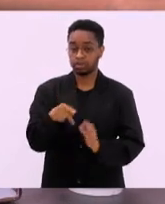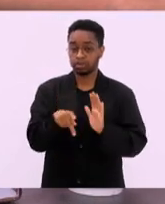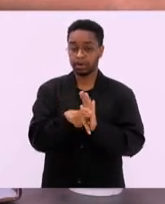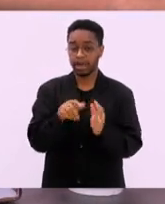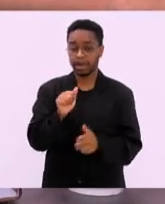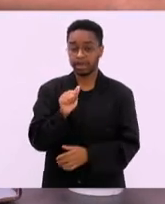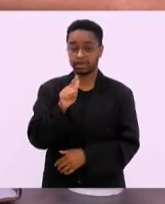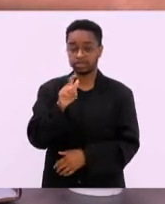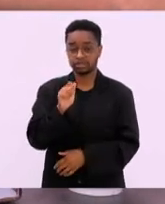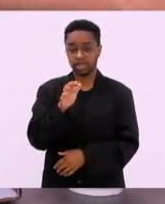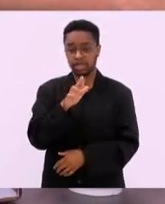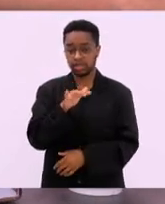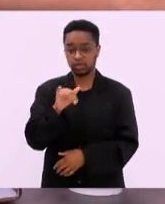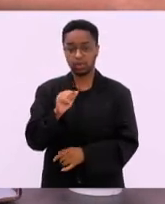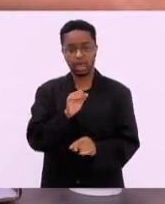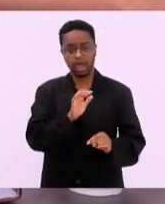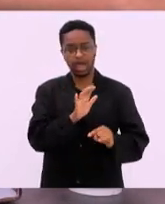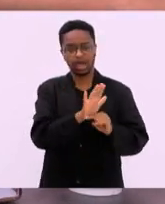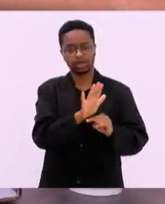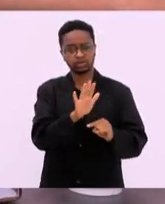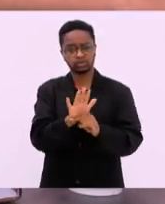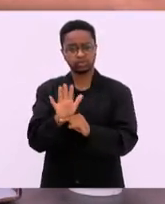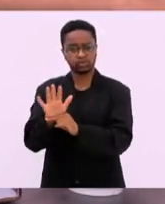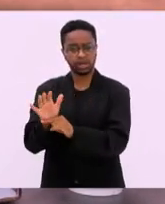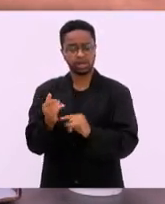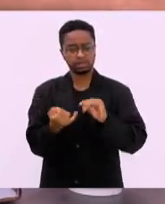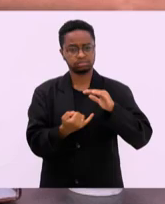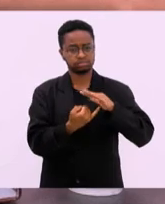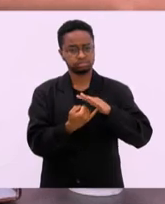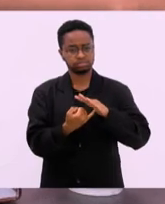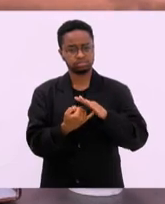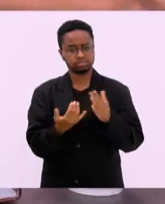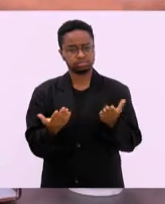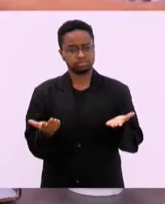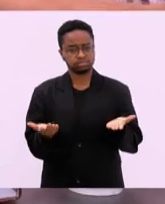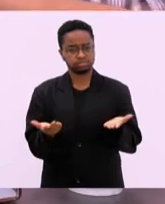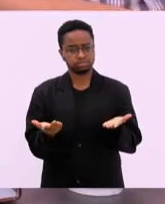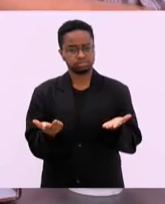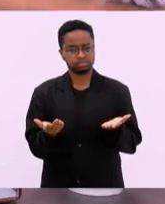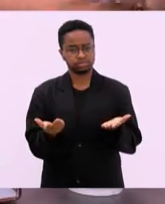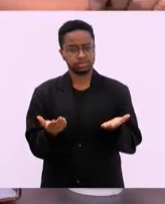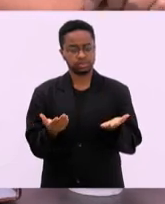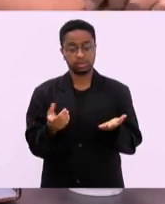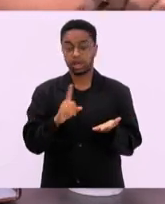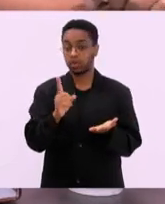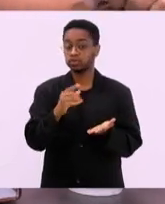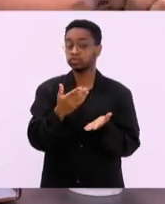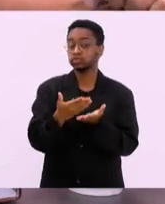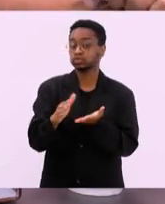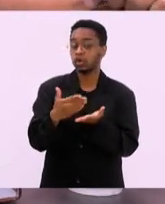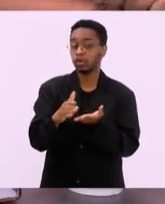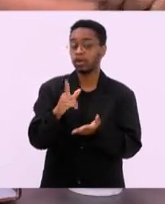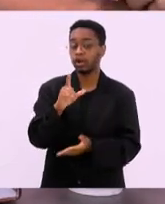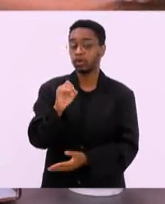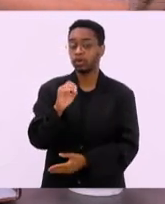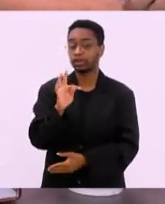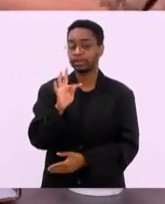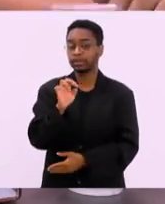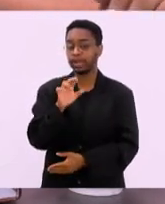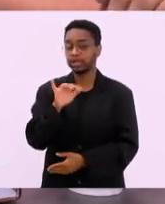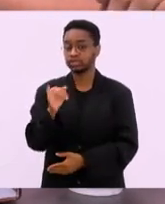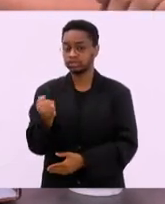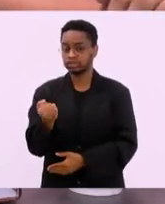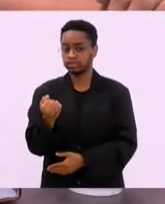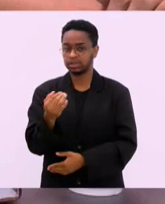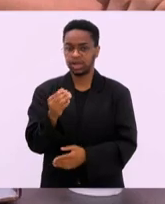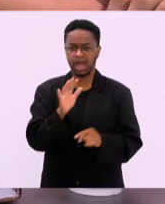a recuperação financeira das instituições. Não é da AGRIO, é sobra da Loterge. Da sobra da Loterge para